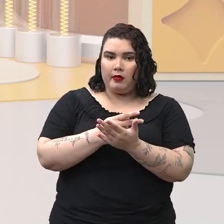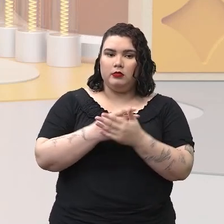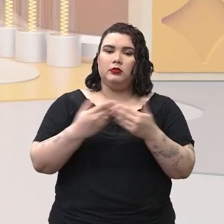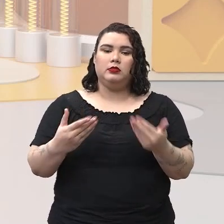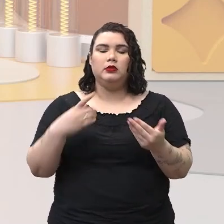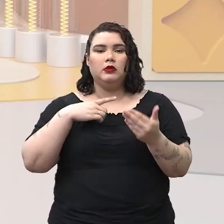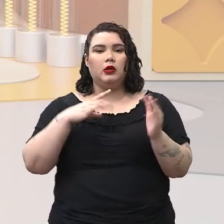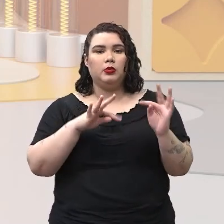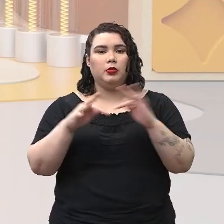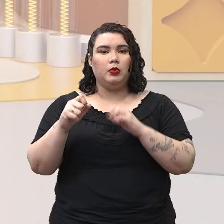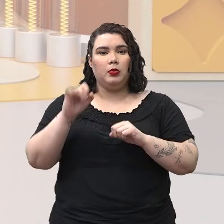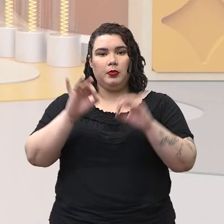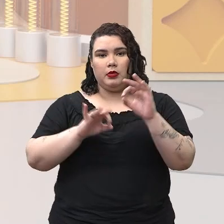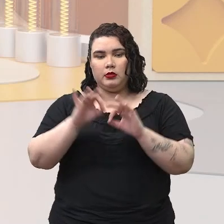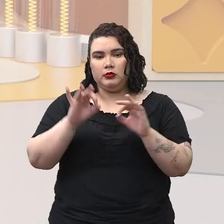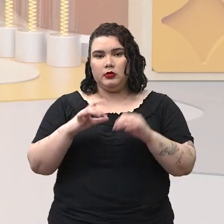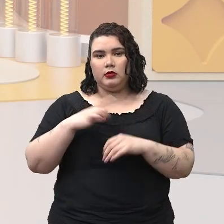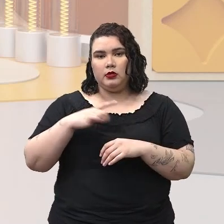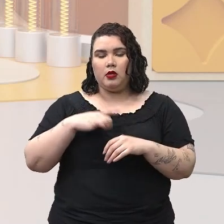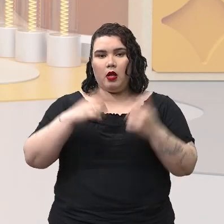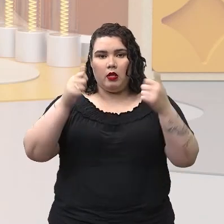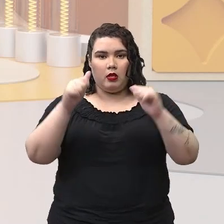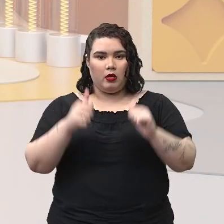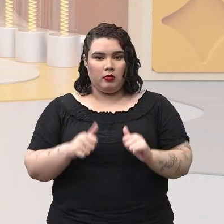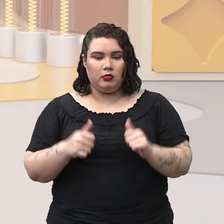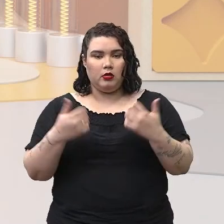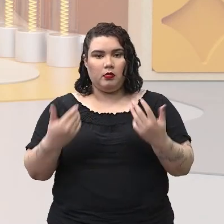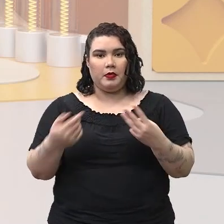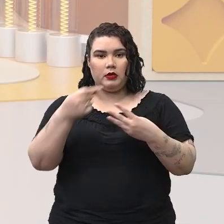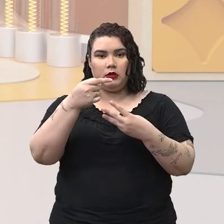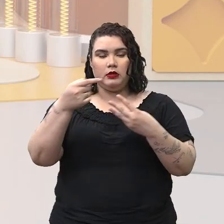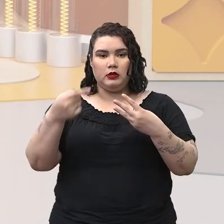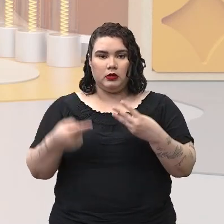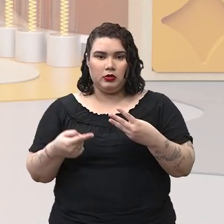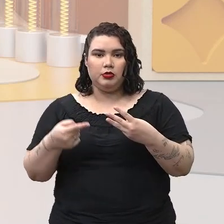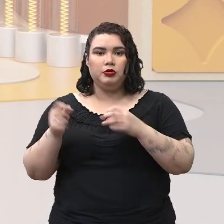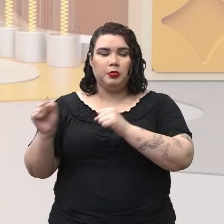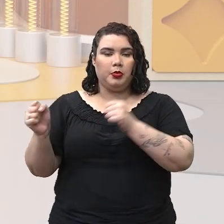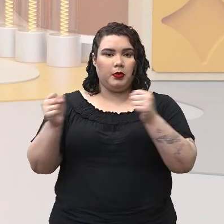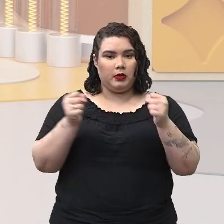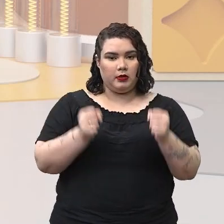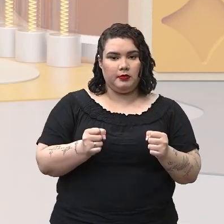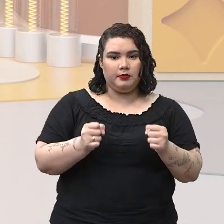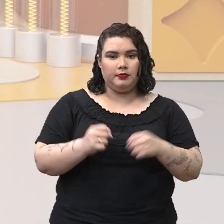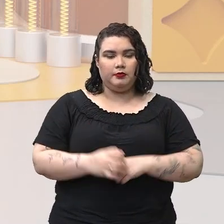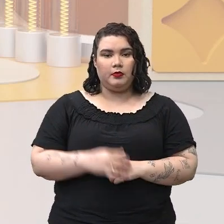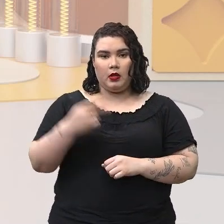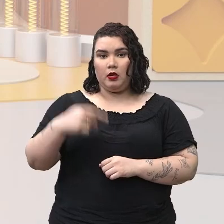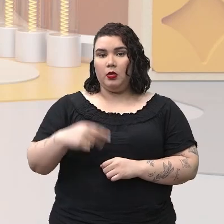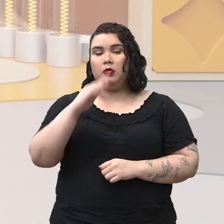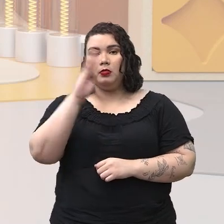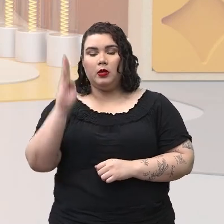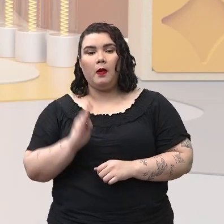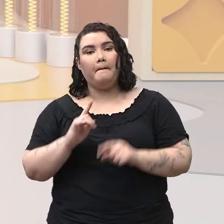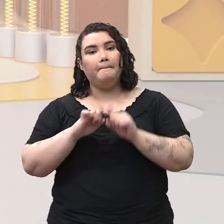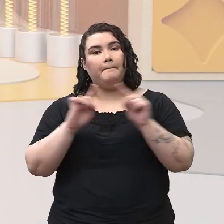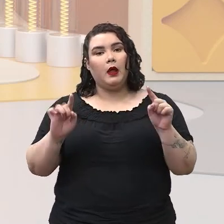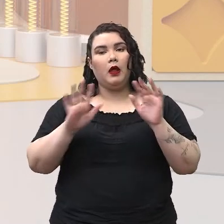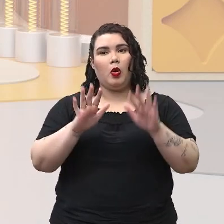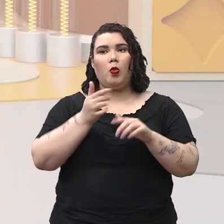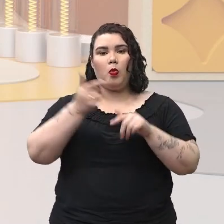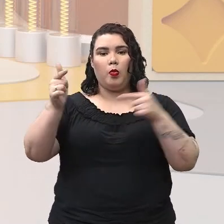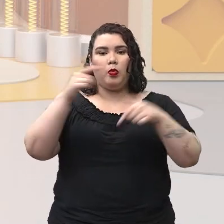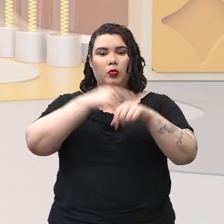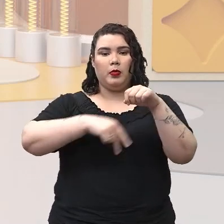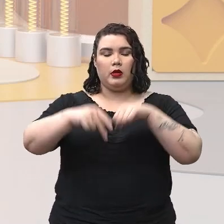todo um procedimento também para fazer esse tipo de verificação. Então são 3 poderes que se organizam. Aqui no Brasil é dessa forma, mas em outros países tem